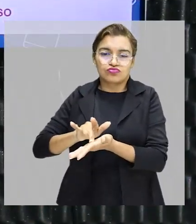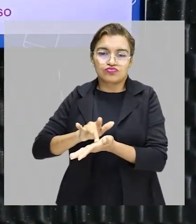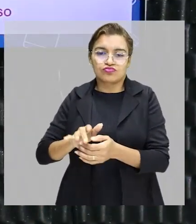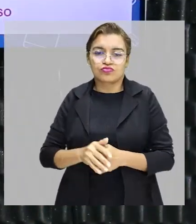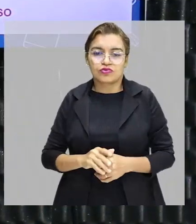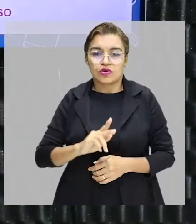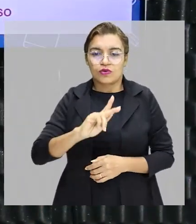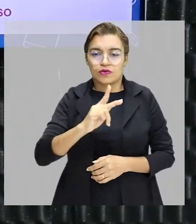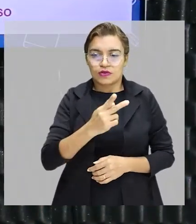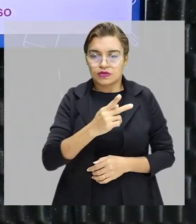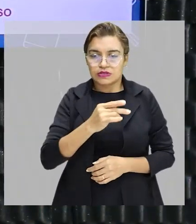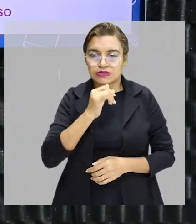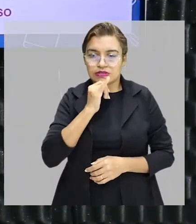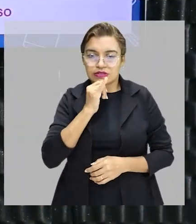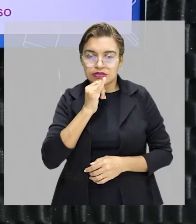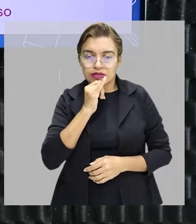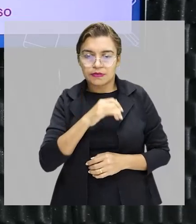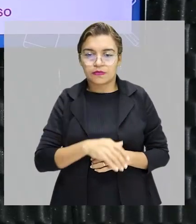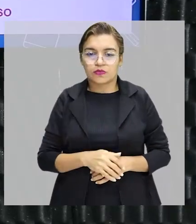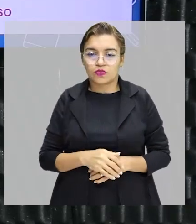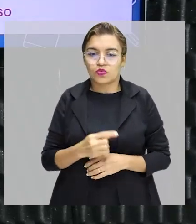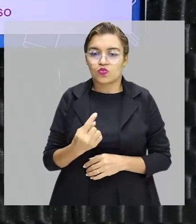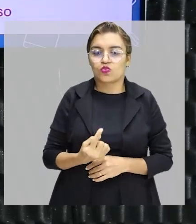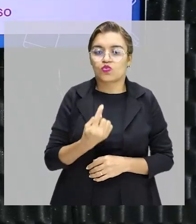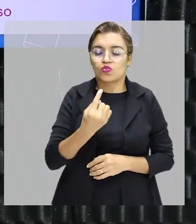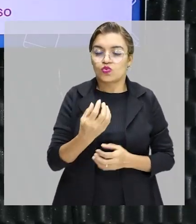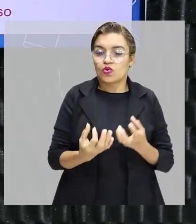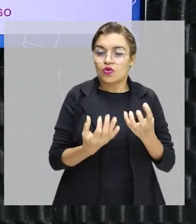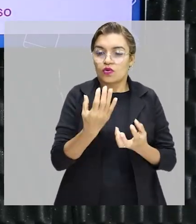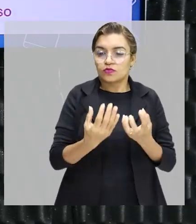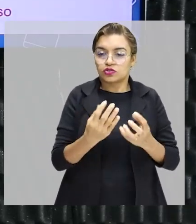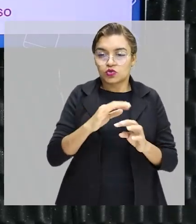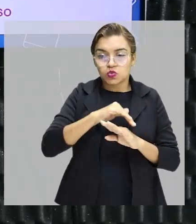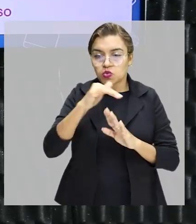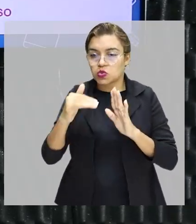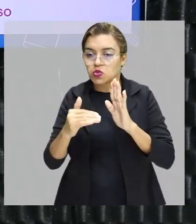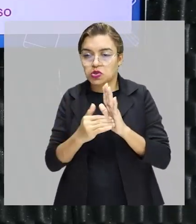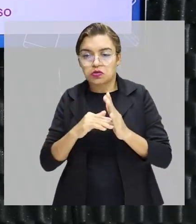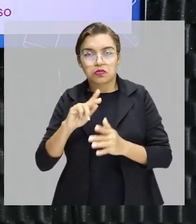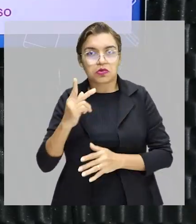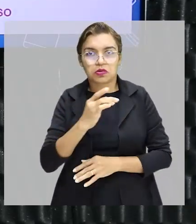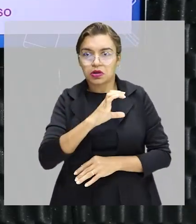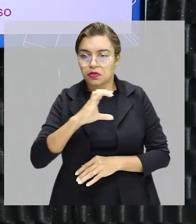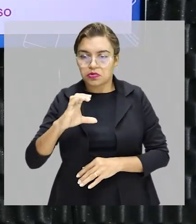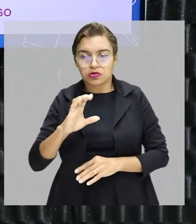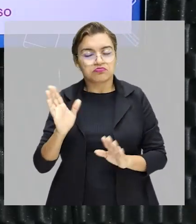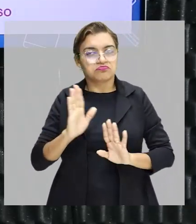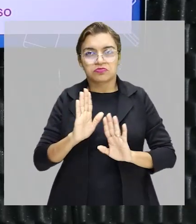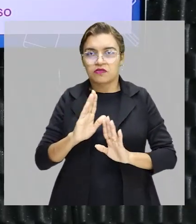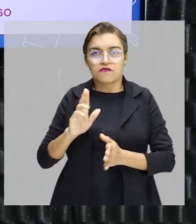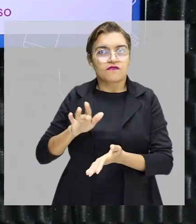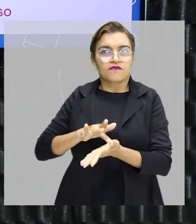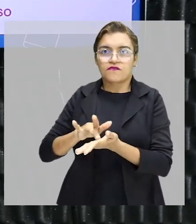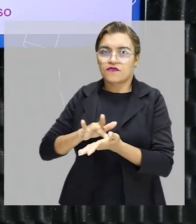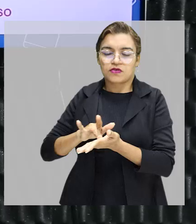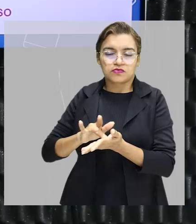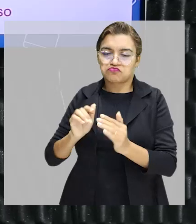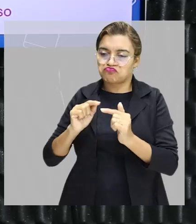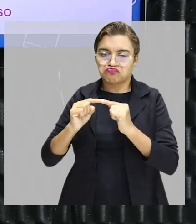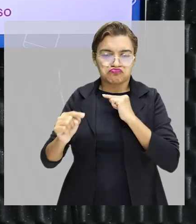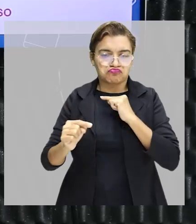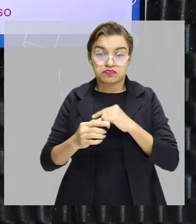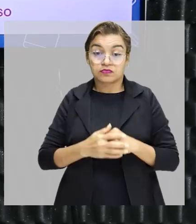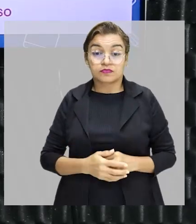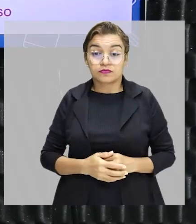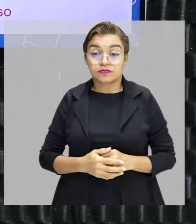acordo com o enunciado, né, não é o etano. Então, a afirmativa ela é falsa. O